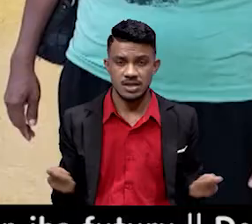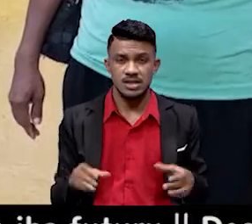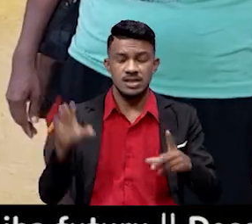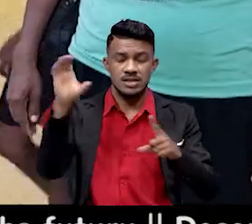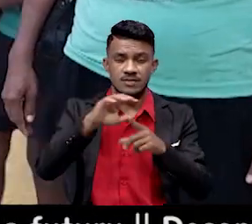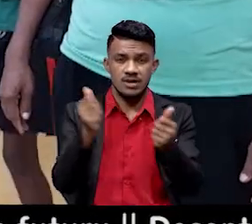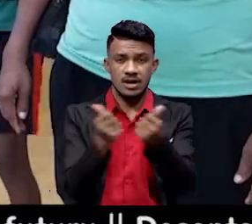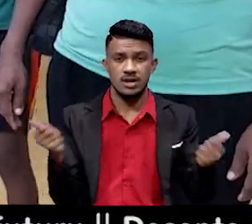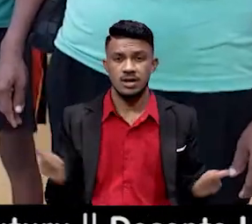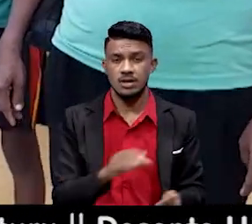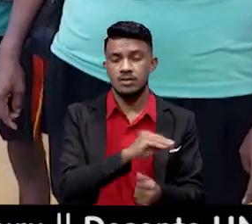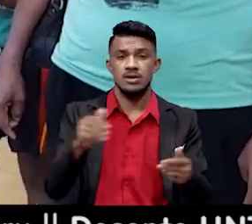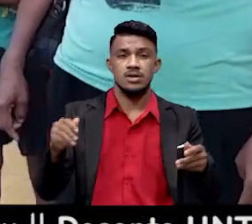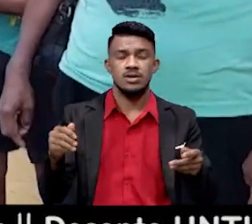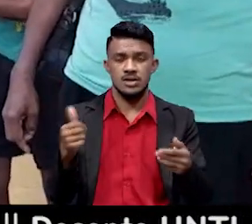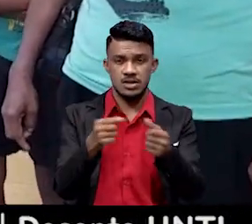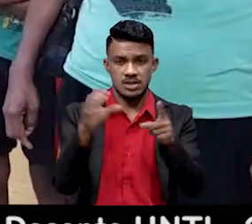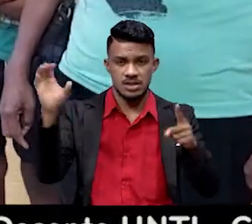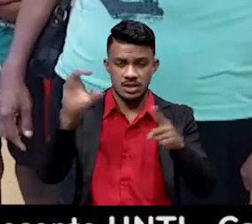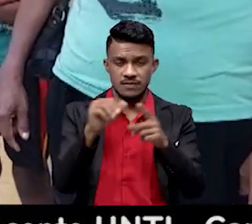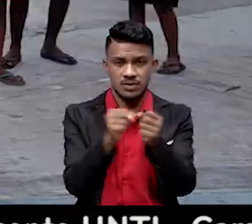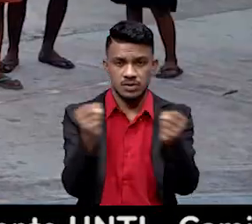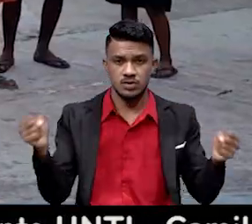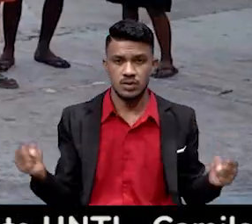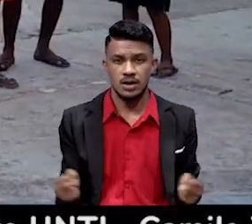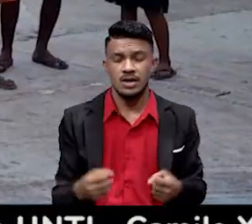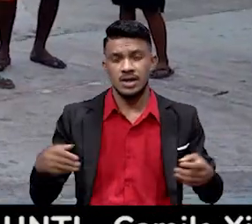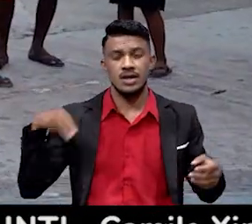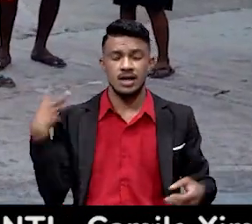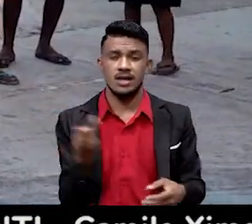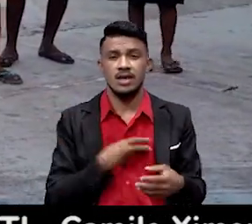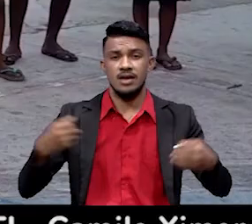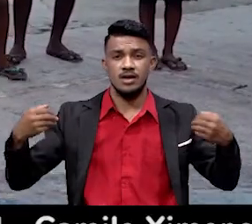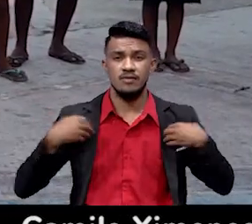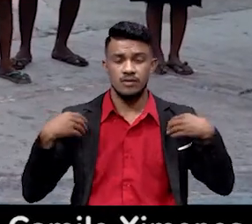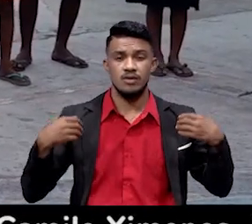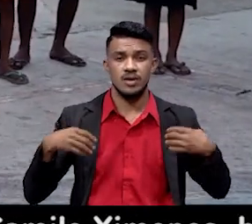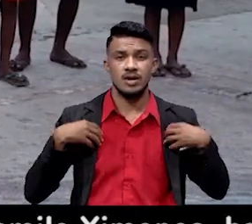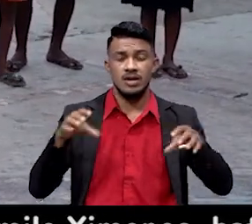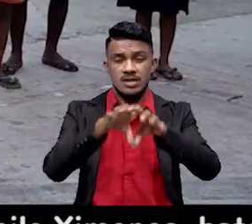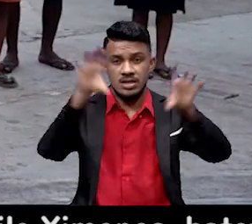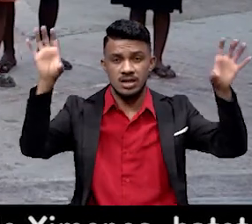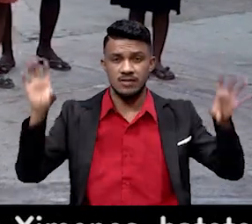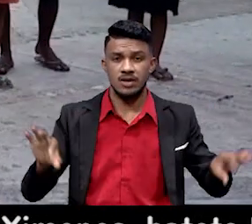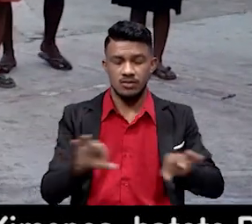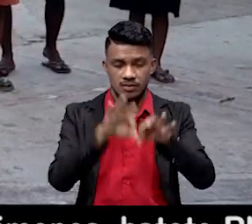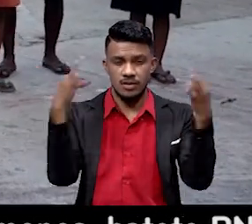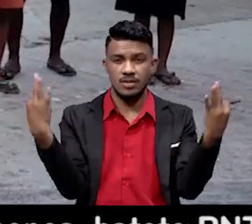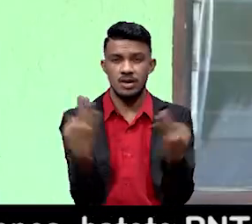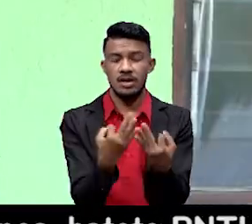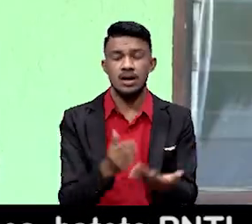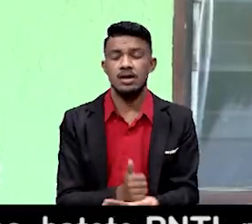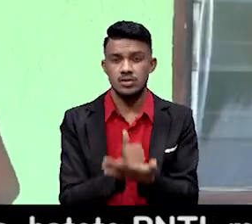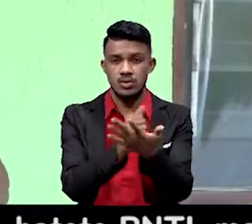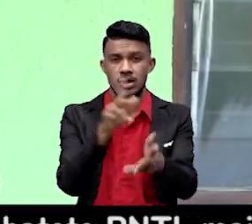kapeka kapeka nebe ke establece iha ne panene la osare le de pase parte segurança ima bakmalo ajuda comunidade